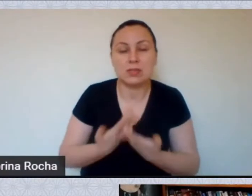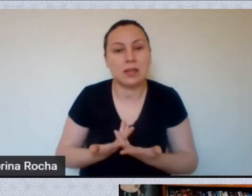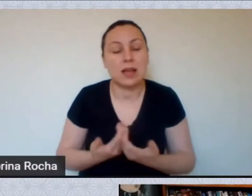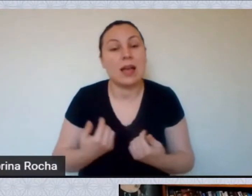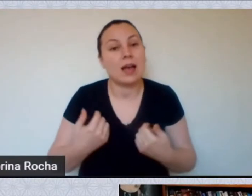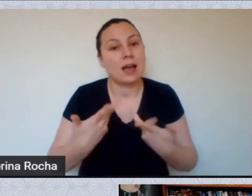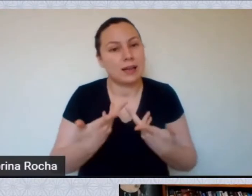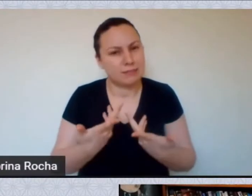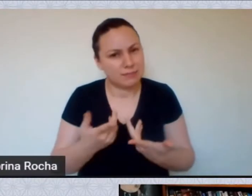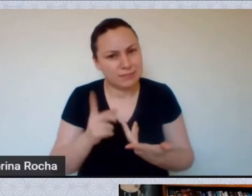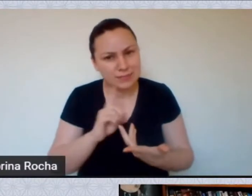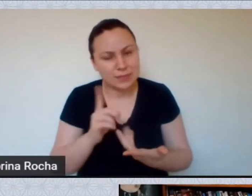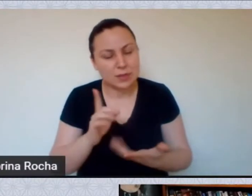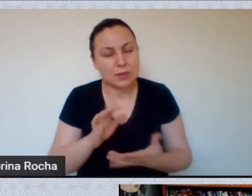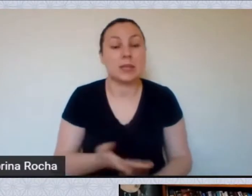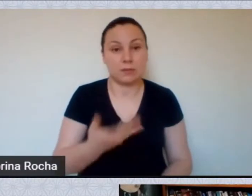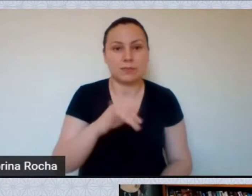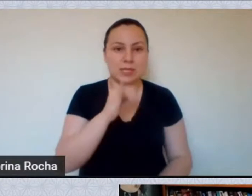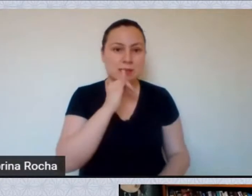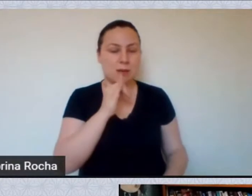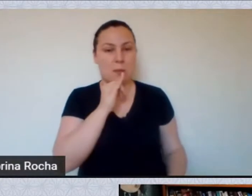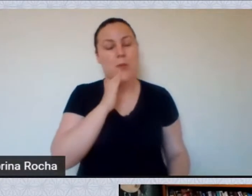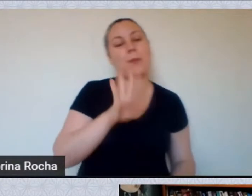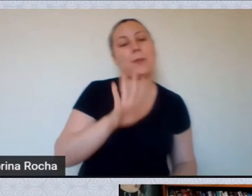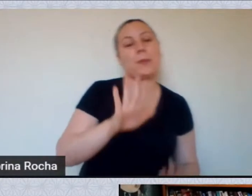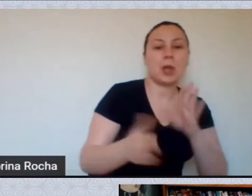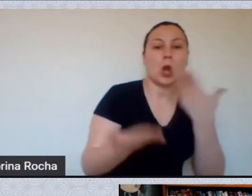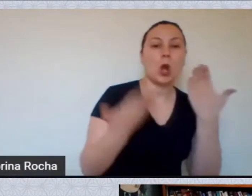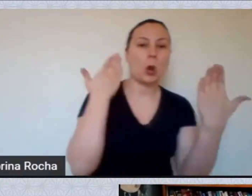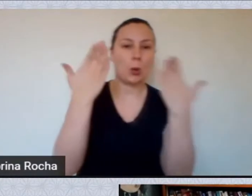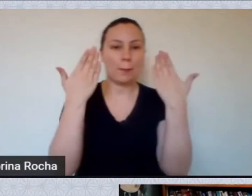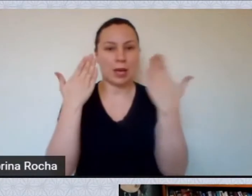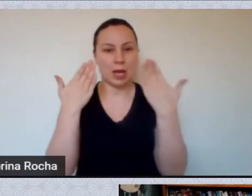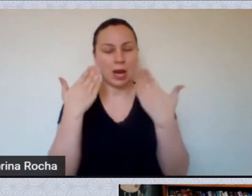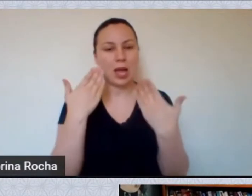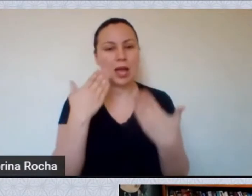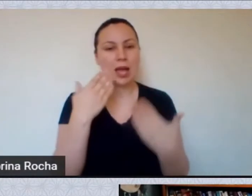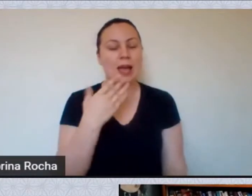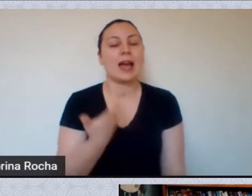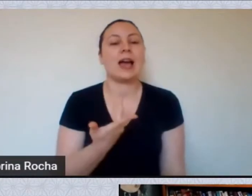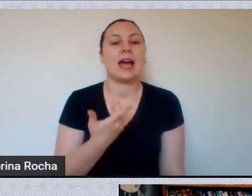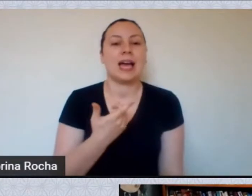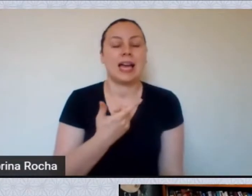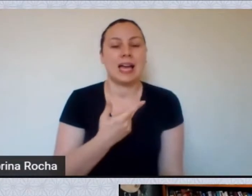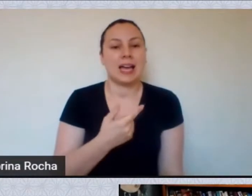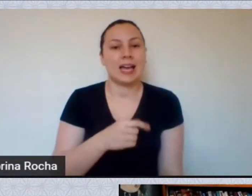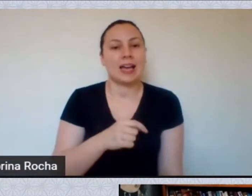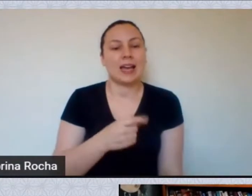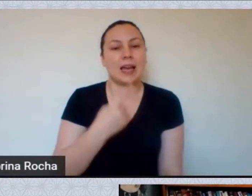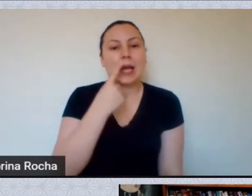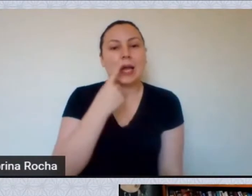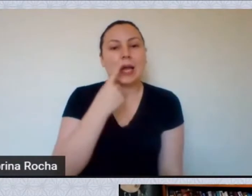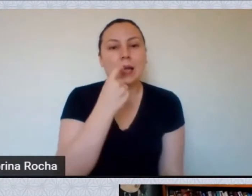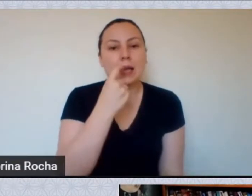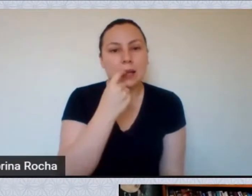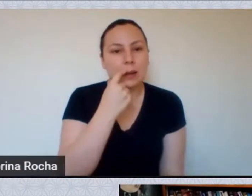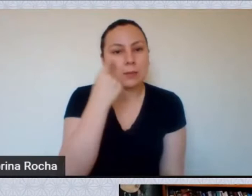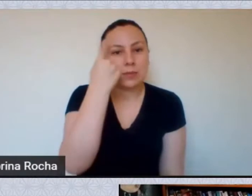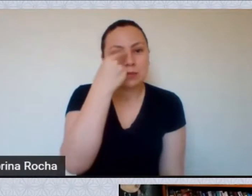pessoas estarem cientes. Então, vamos fazer uma viagenzinha no tempo aqui. 102 anos atrás, gripe